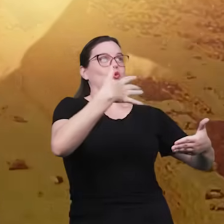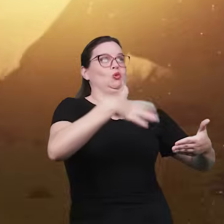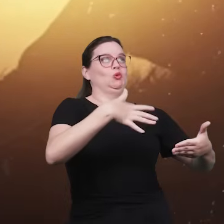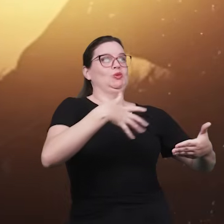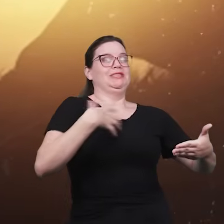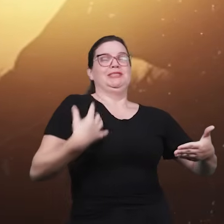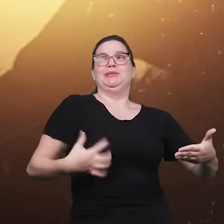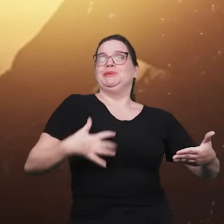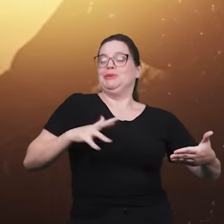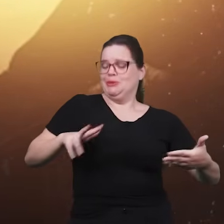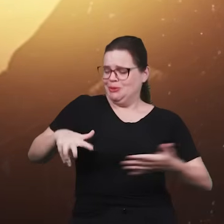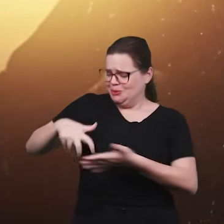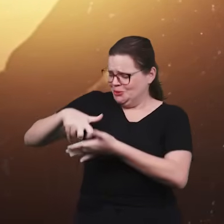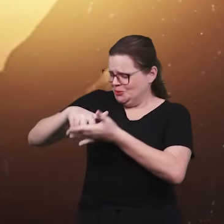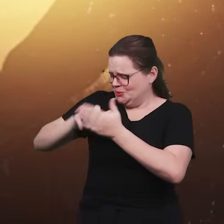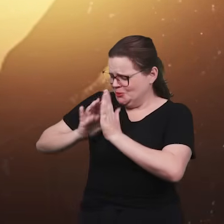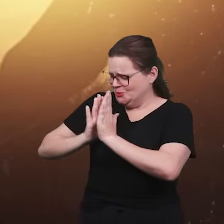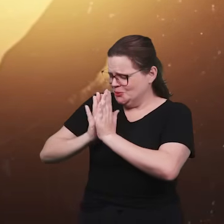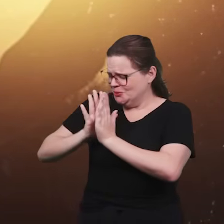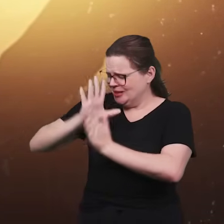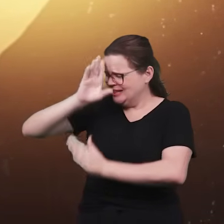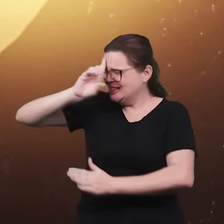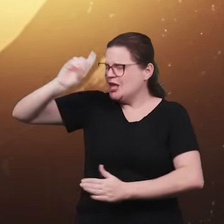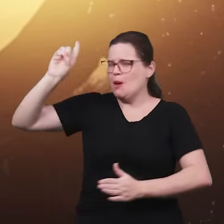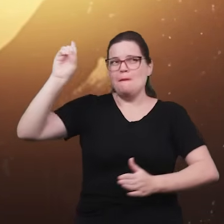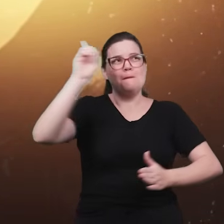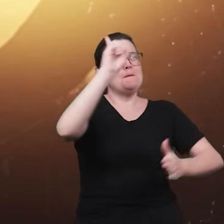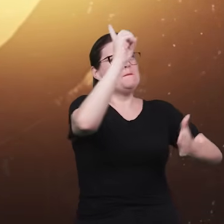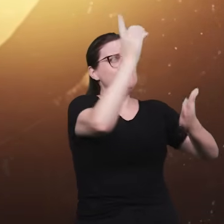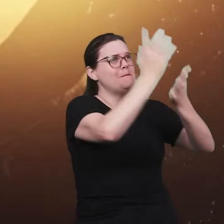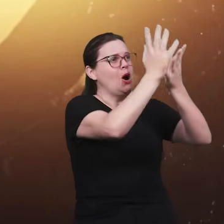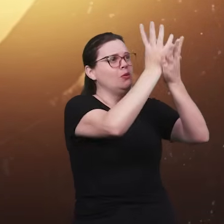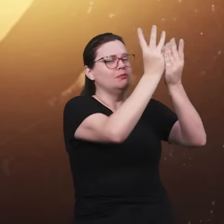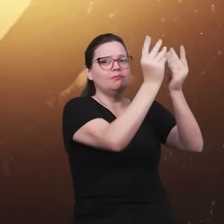e quando eu estou a